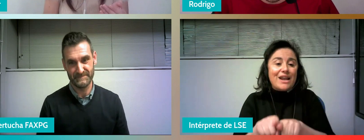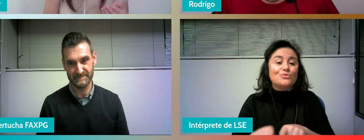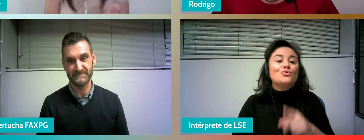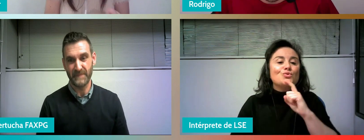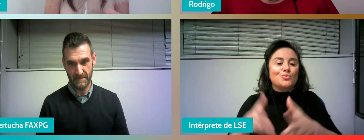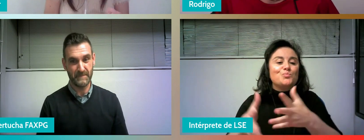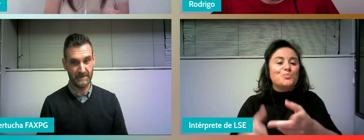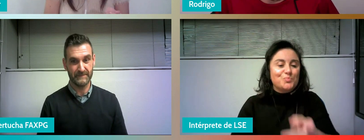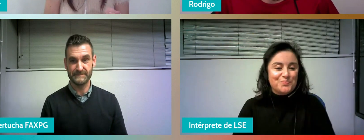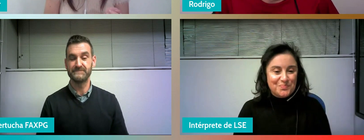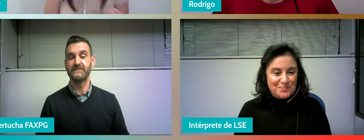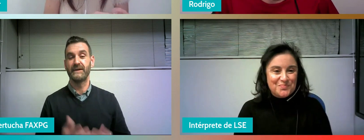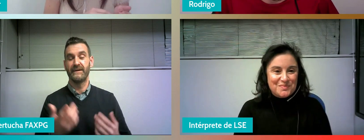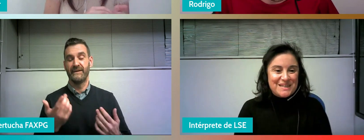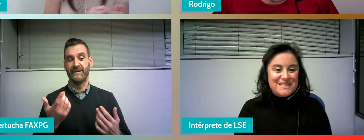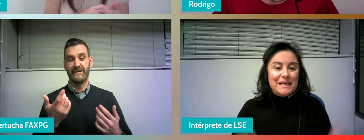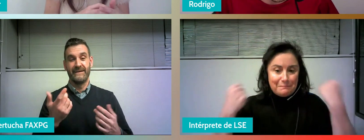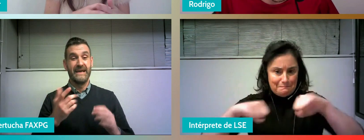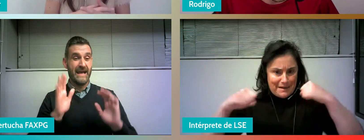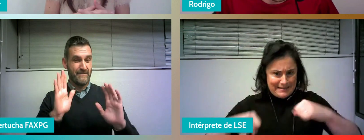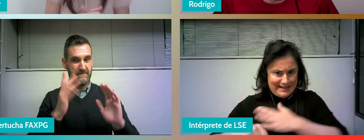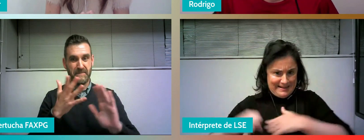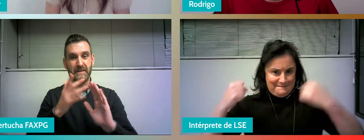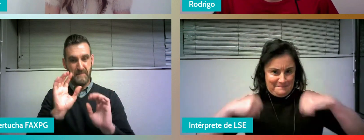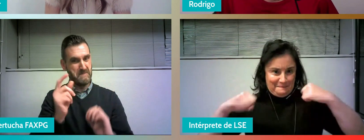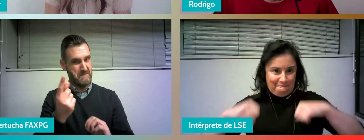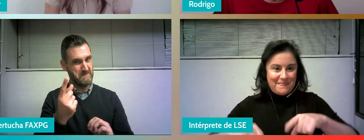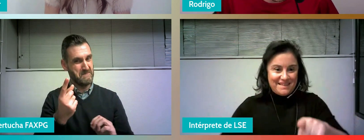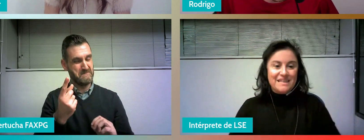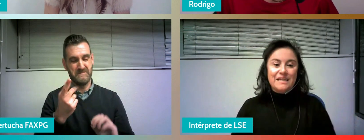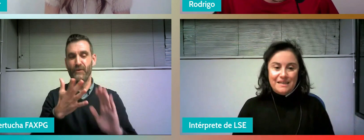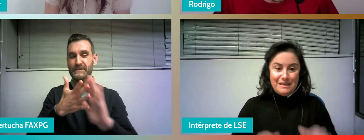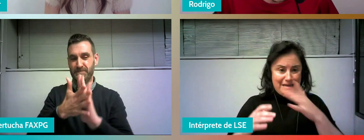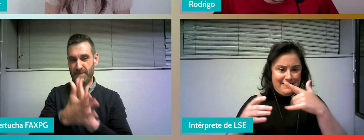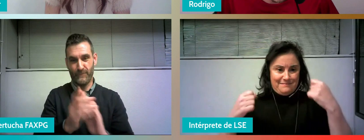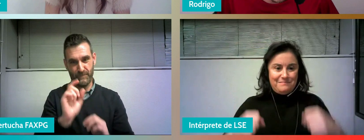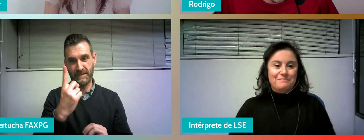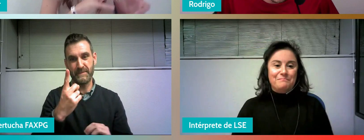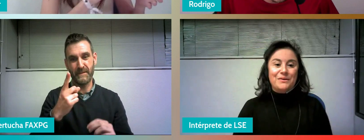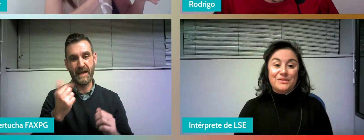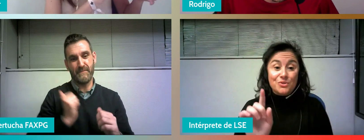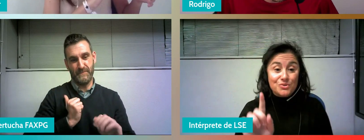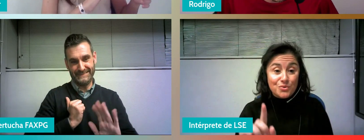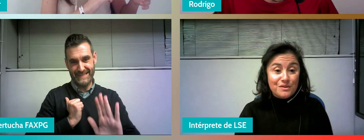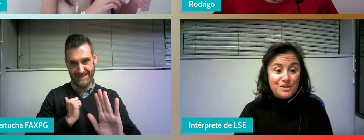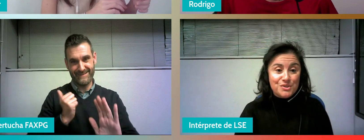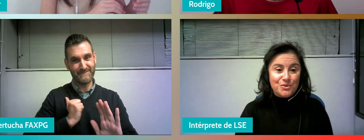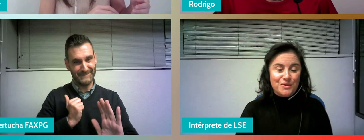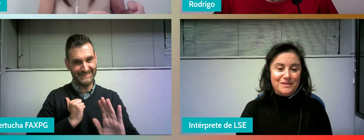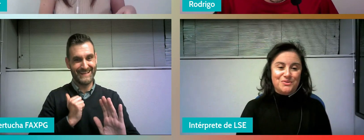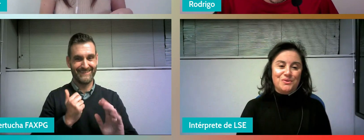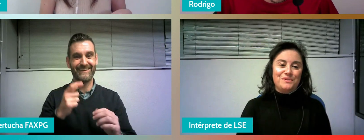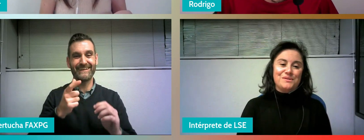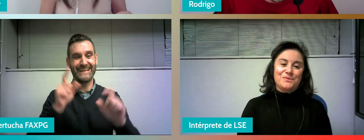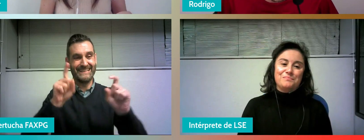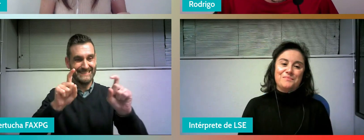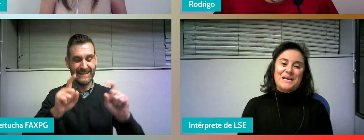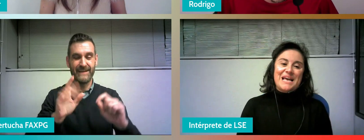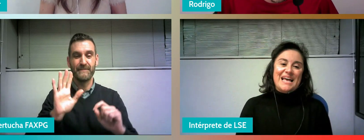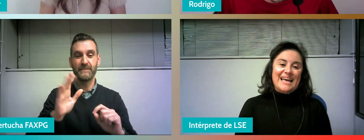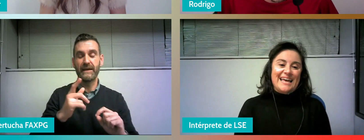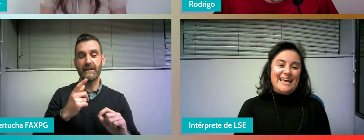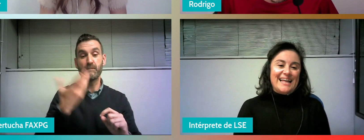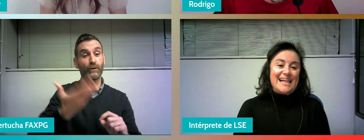A ver, podemos practicar, se non lo facedes así. Sí, pero son inciso.